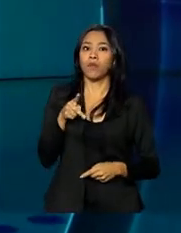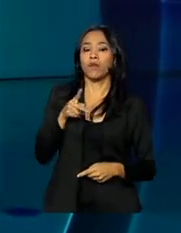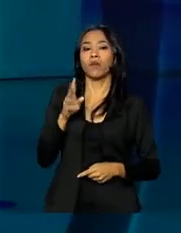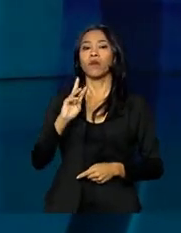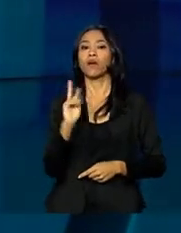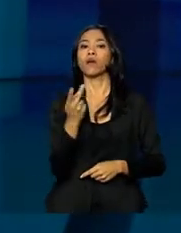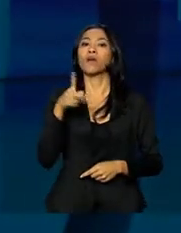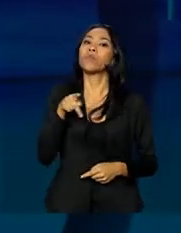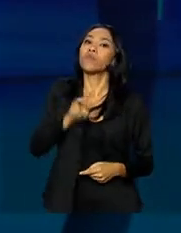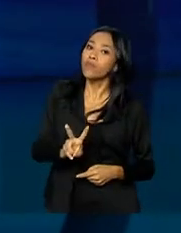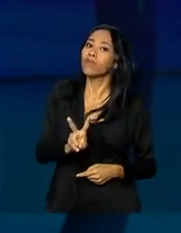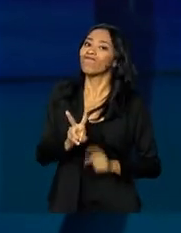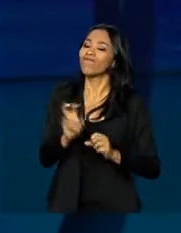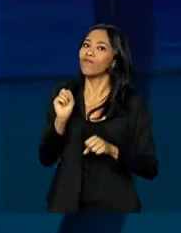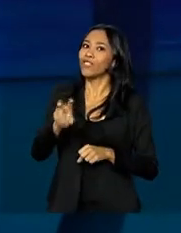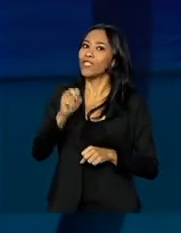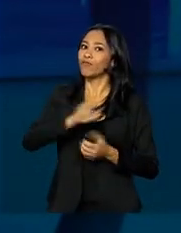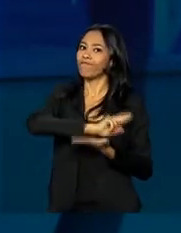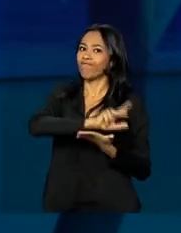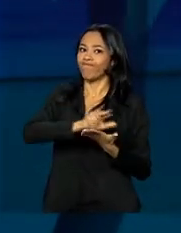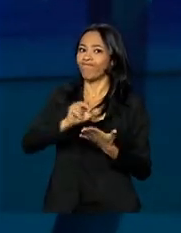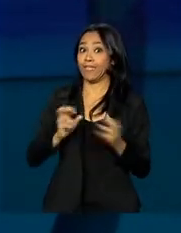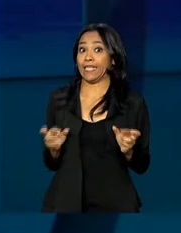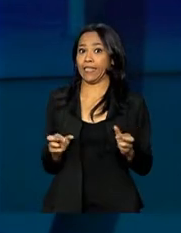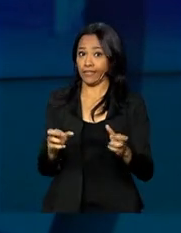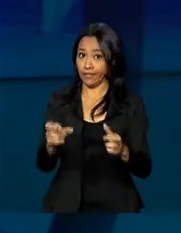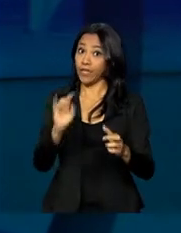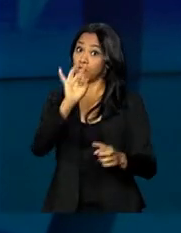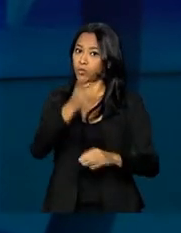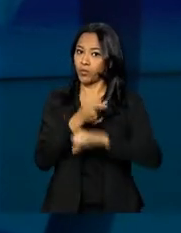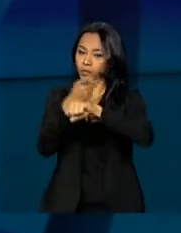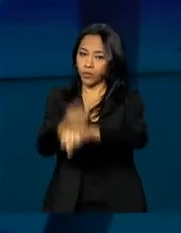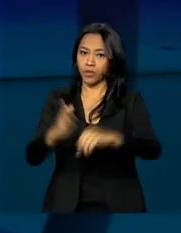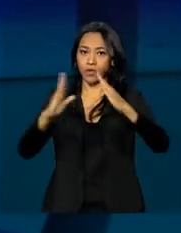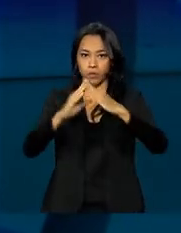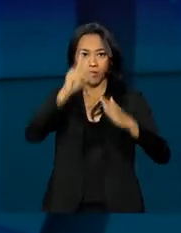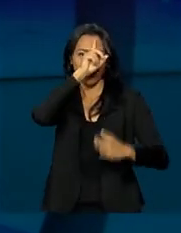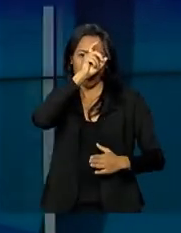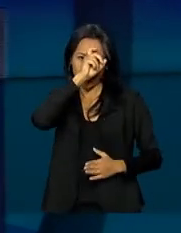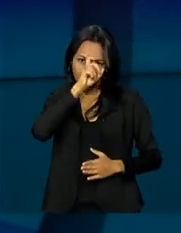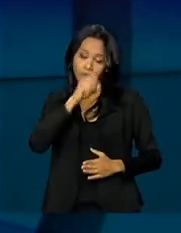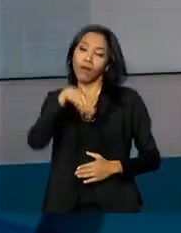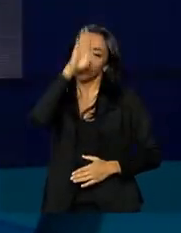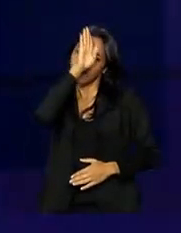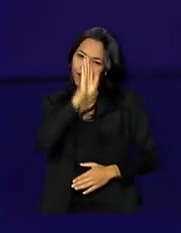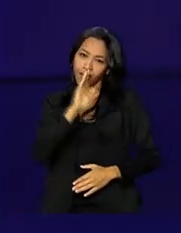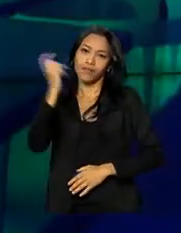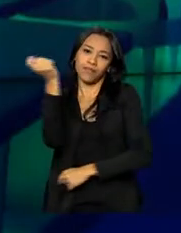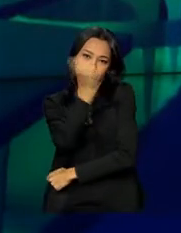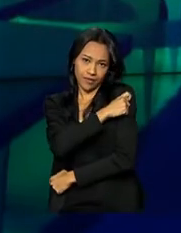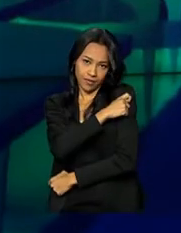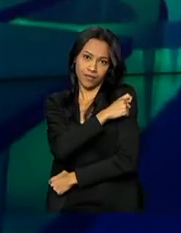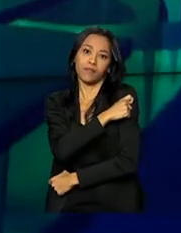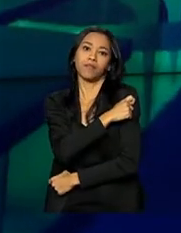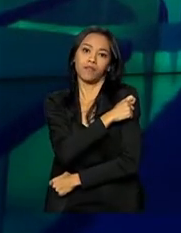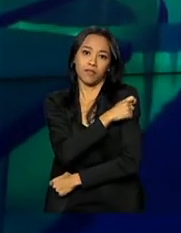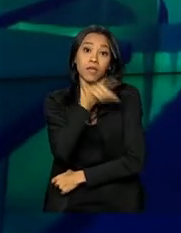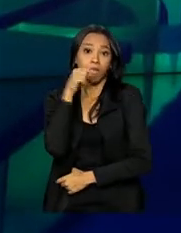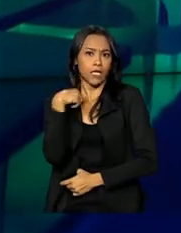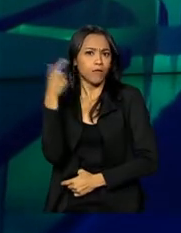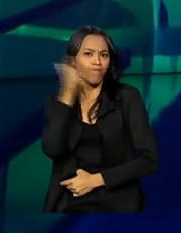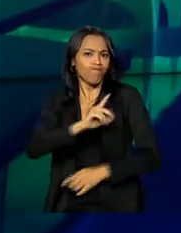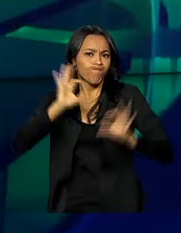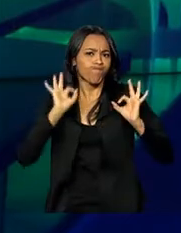vírus que pode causar vários tipos de câncer. É só procurar um posto de saúde. A vacina é de graça e para que a imunização